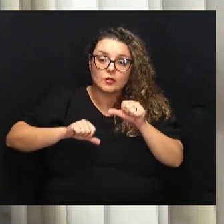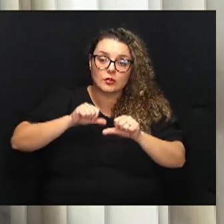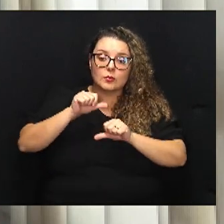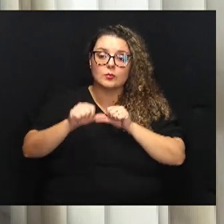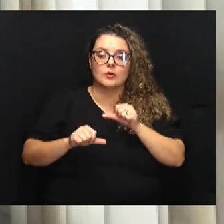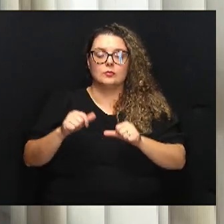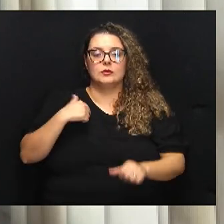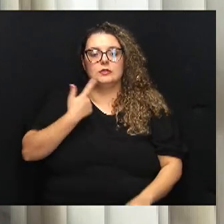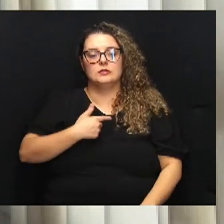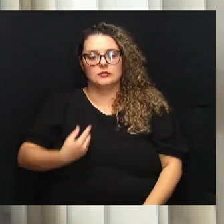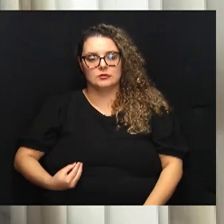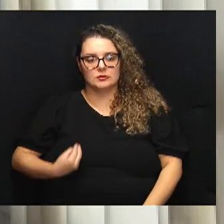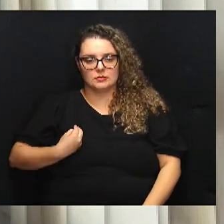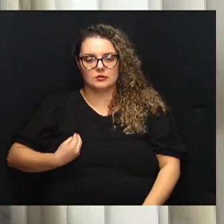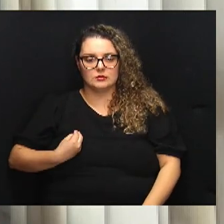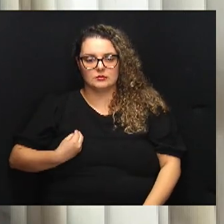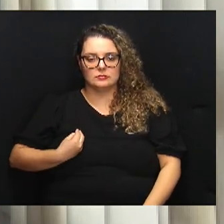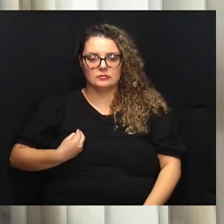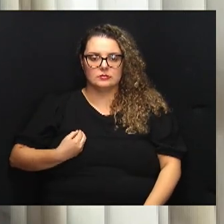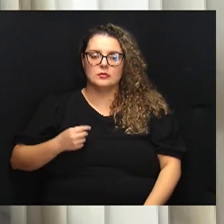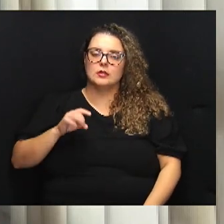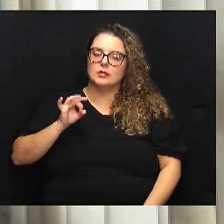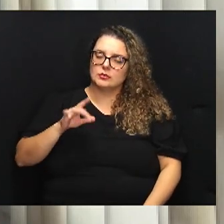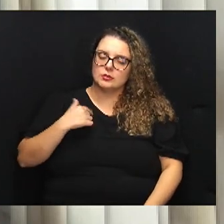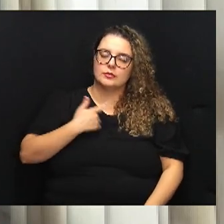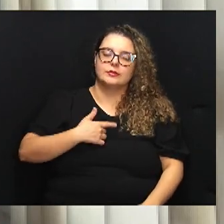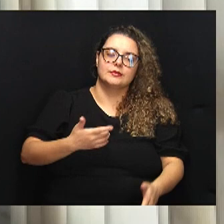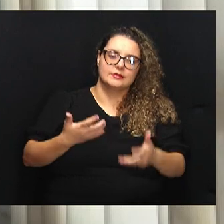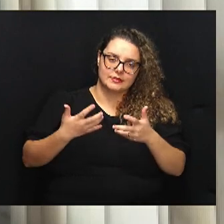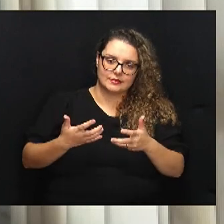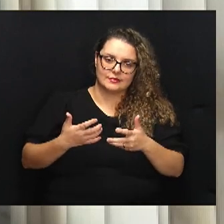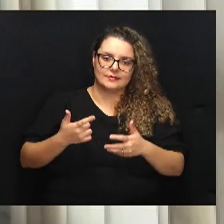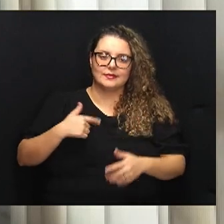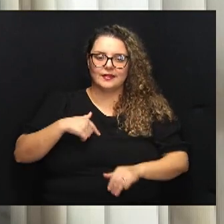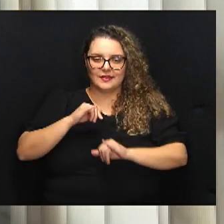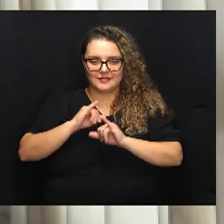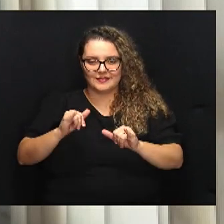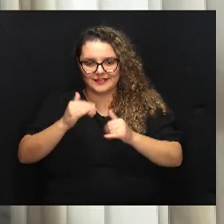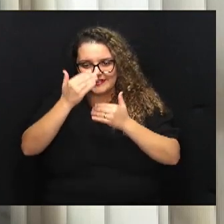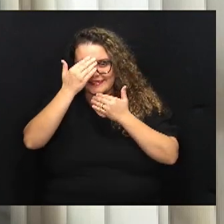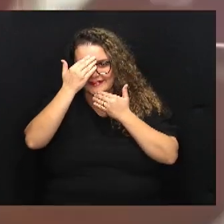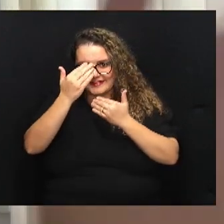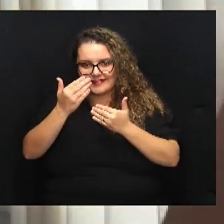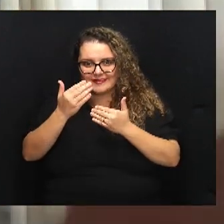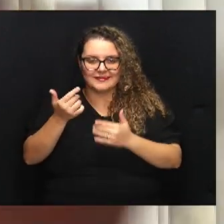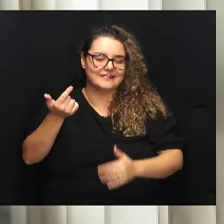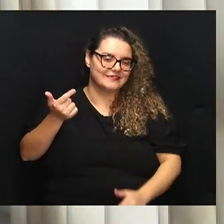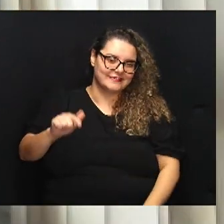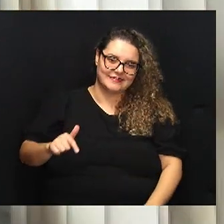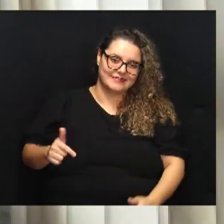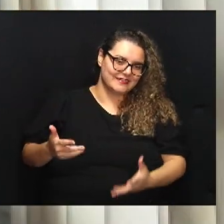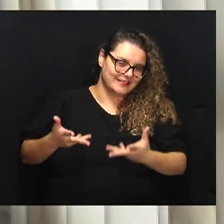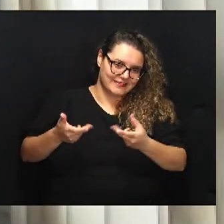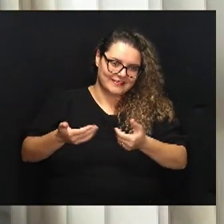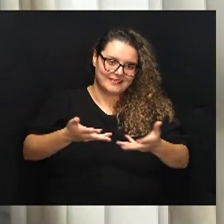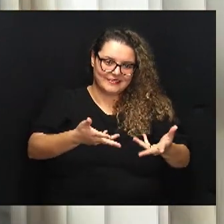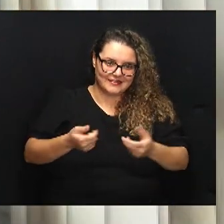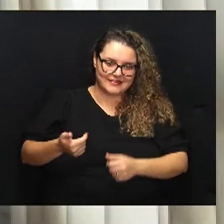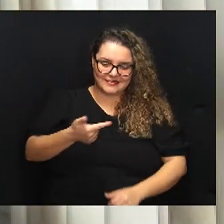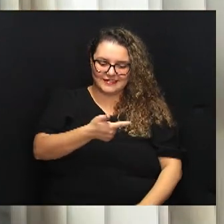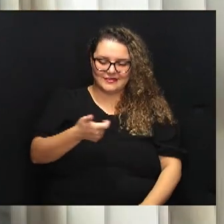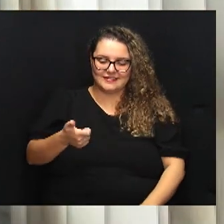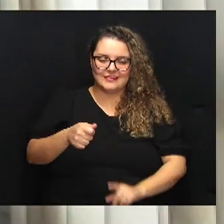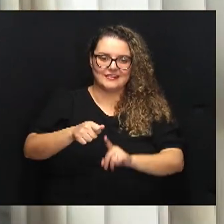nossa vida. Basta a gente querer. Essa é a minha mensagem. Muito obrigada e, de novo, estão todos convidados dia 21